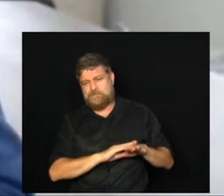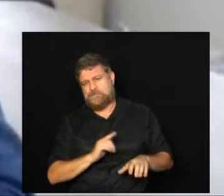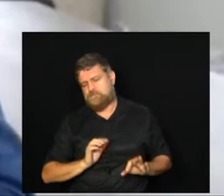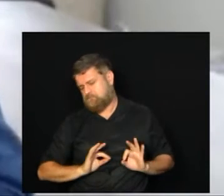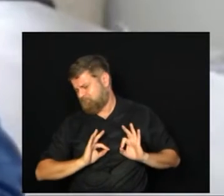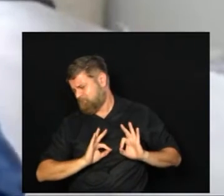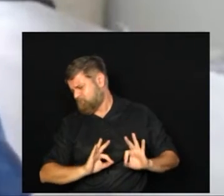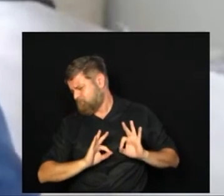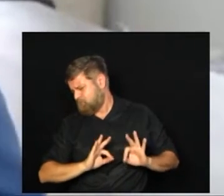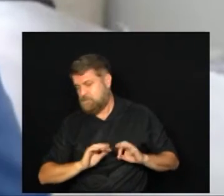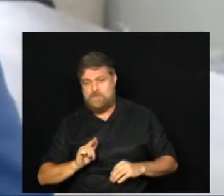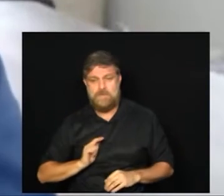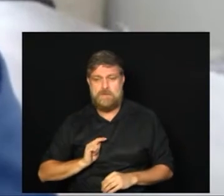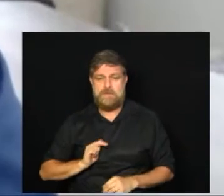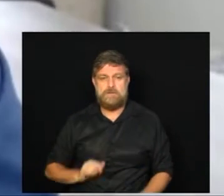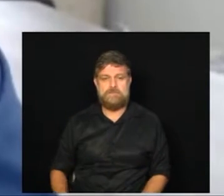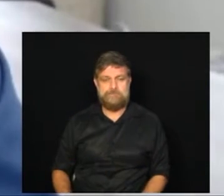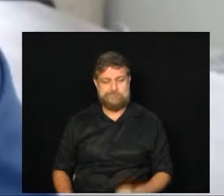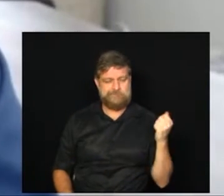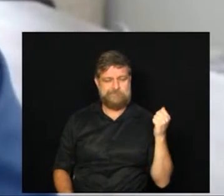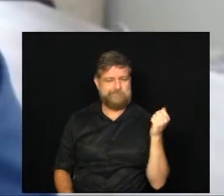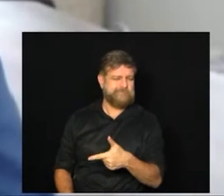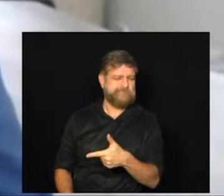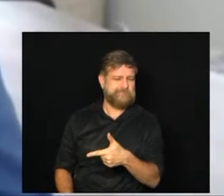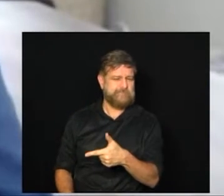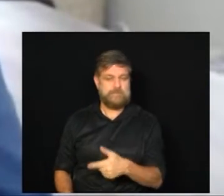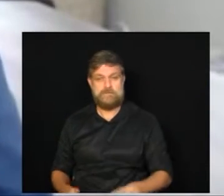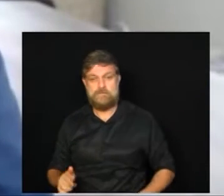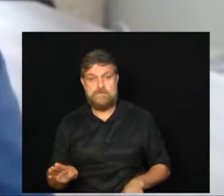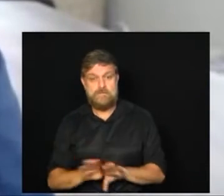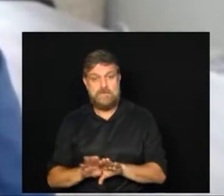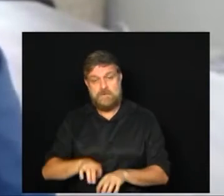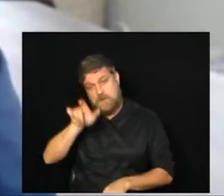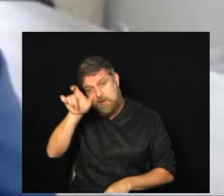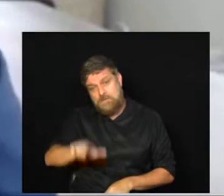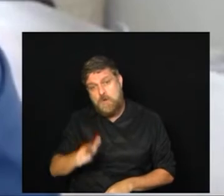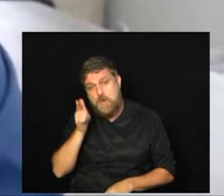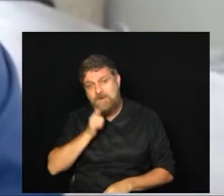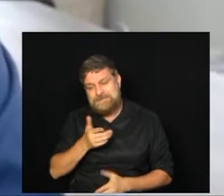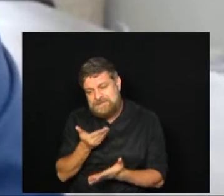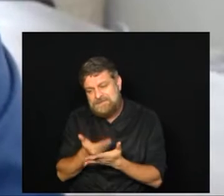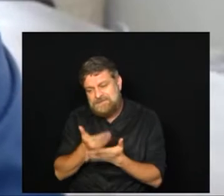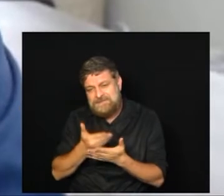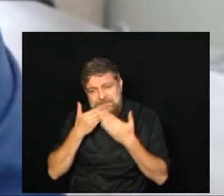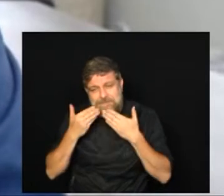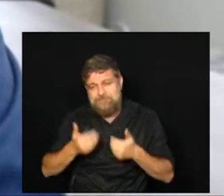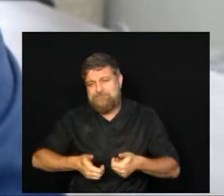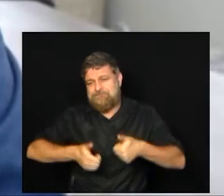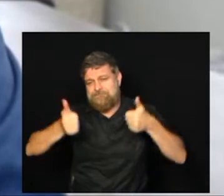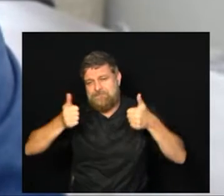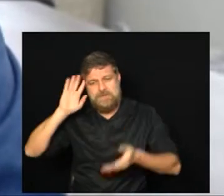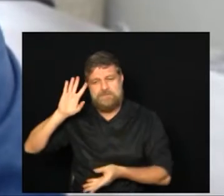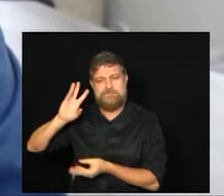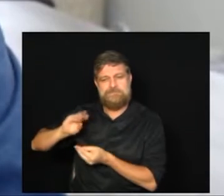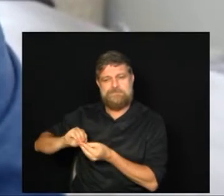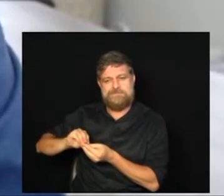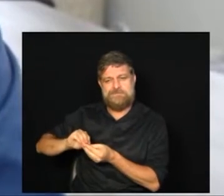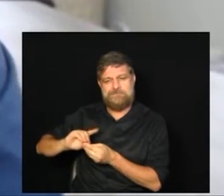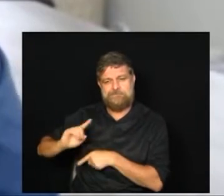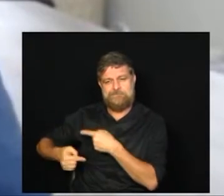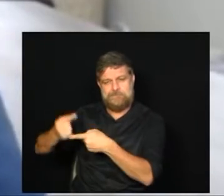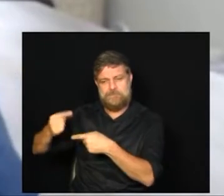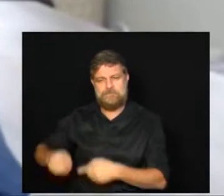grande que, assim, compensa muito, né? Até mesmo para você conseguir estudar melhor e ter um melhor resultado nos seus estudos, né?